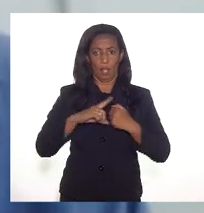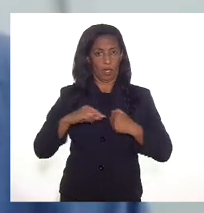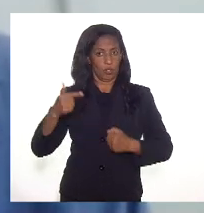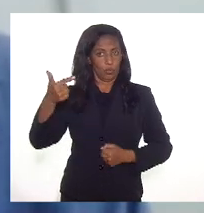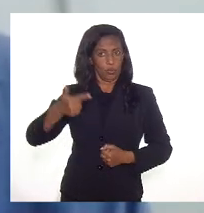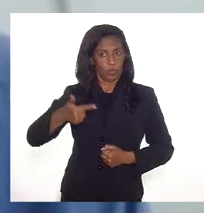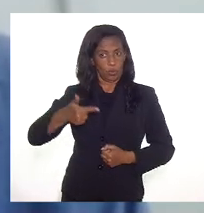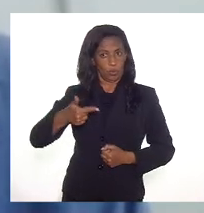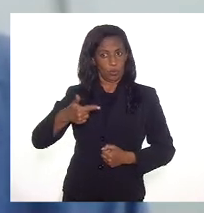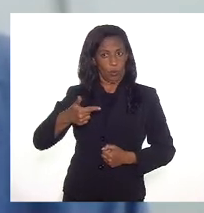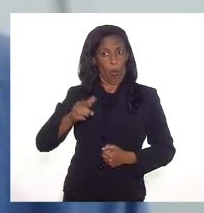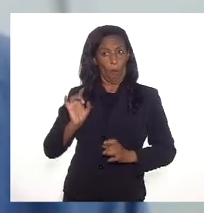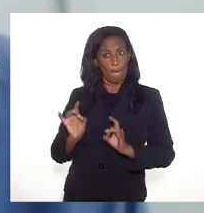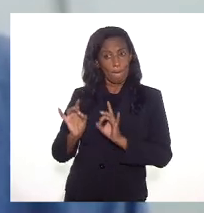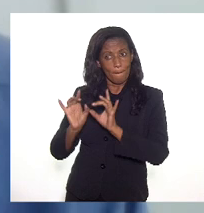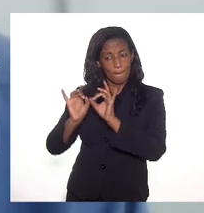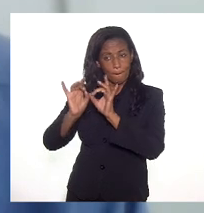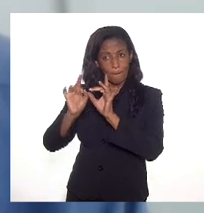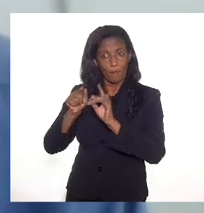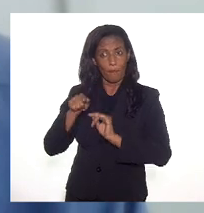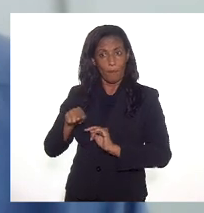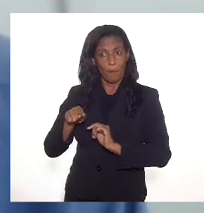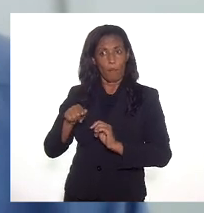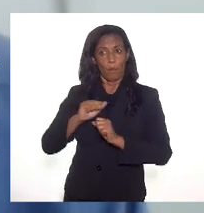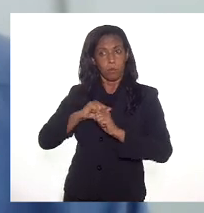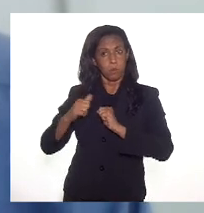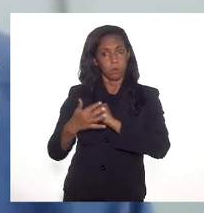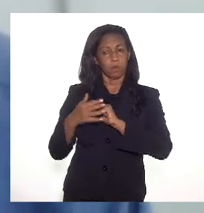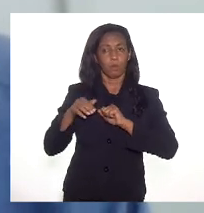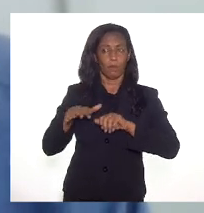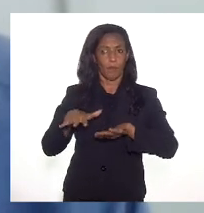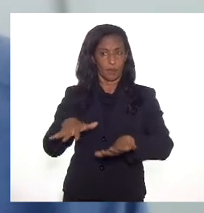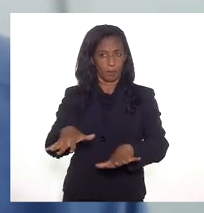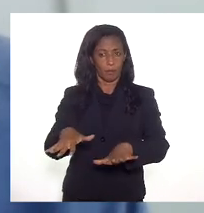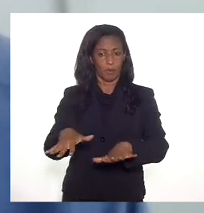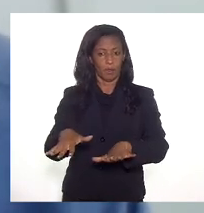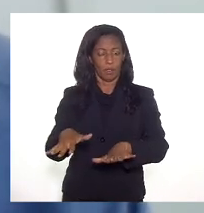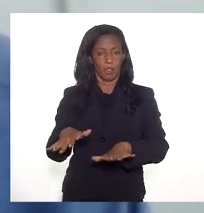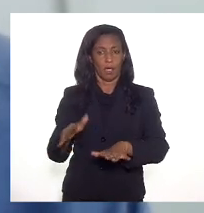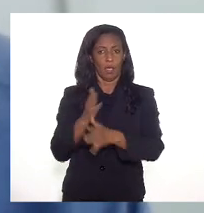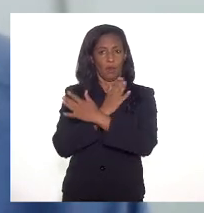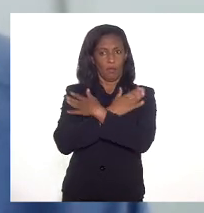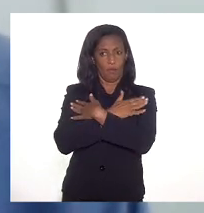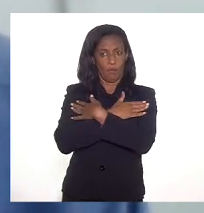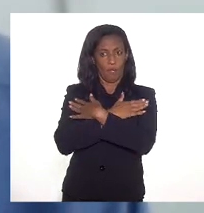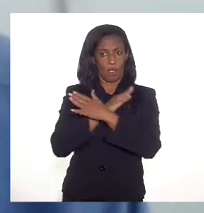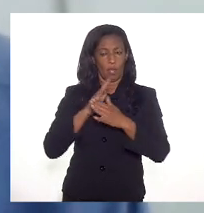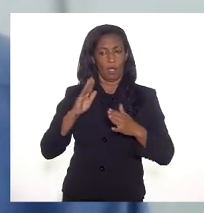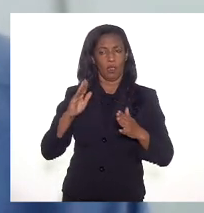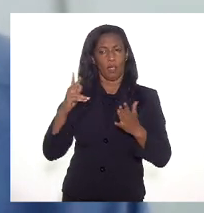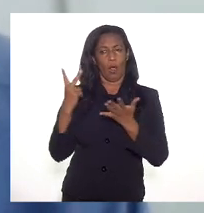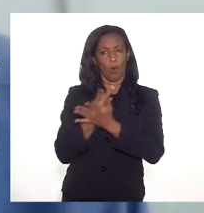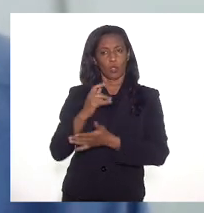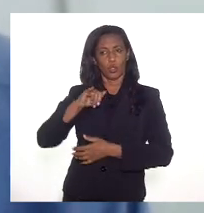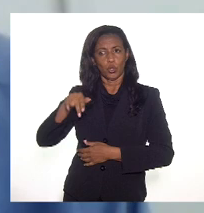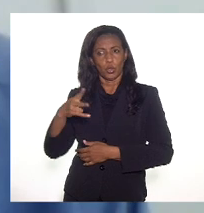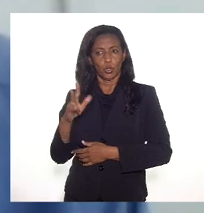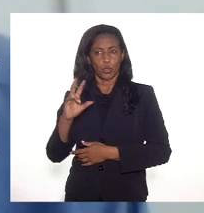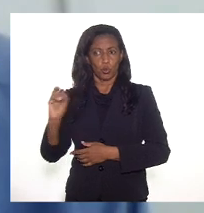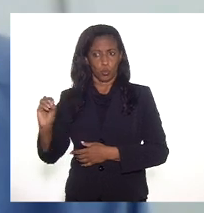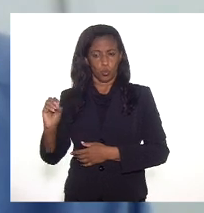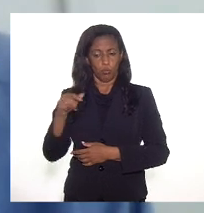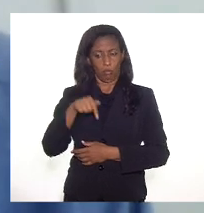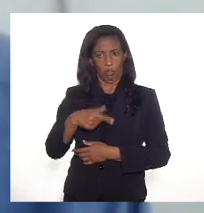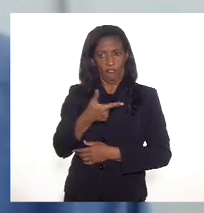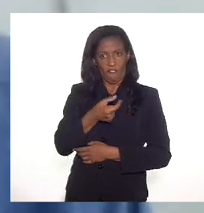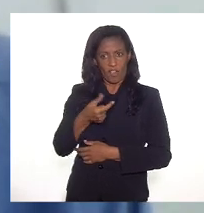2º, excepcionalmente, em decorrência da pandemia, o recesso escolar previsto para ocorrer no mês de julho do corrente